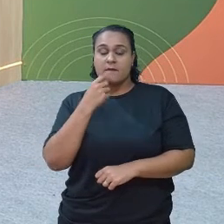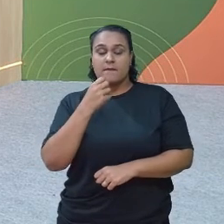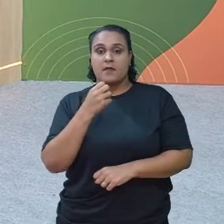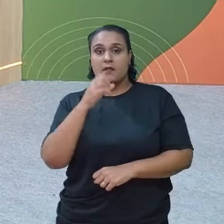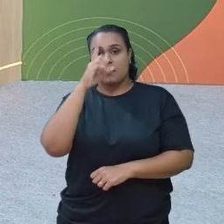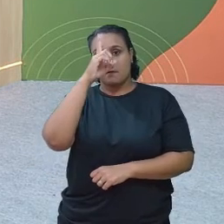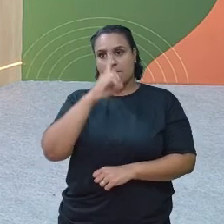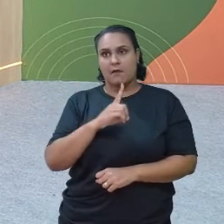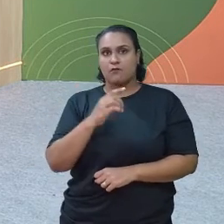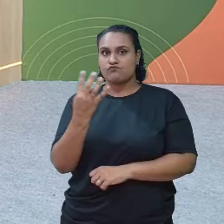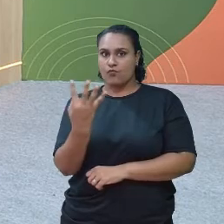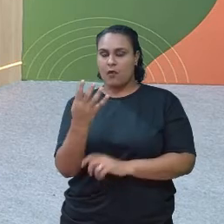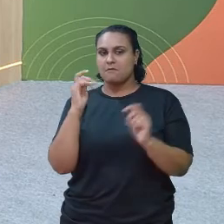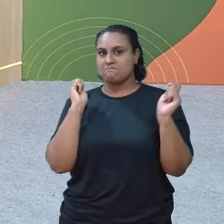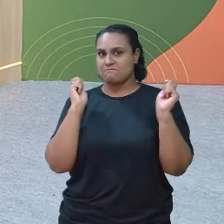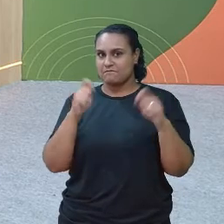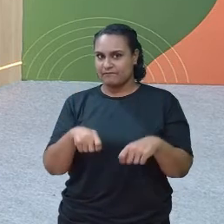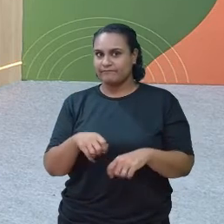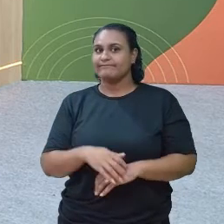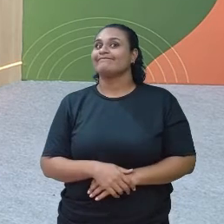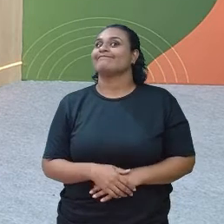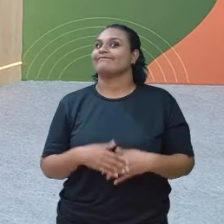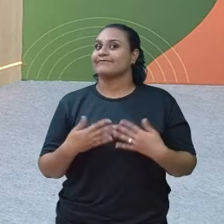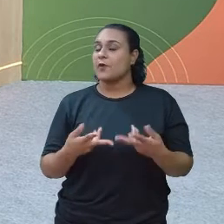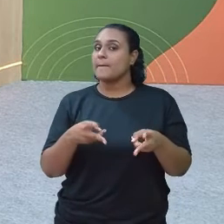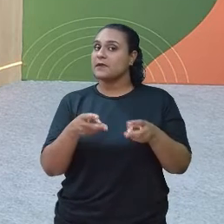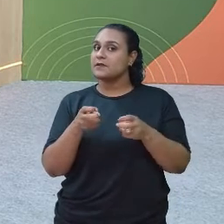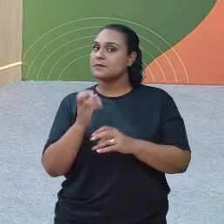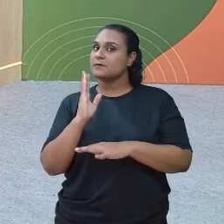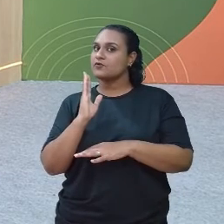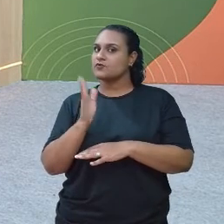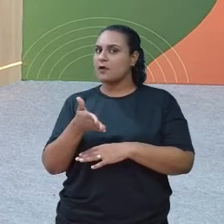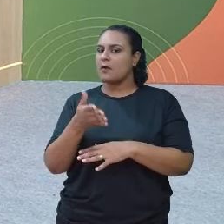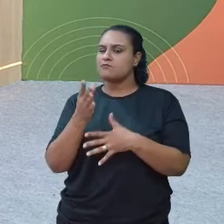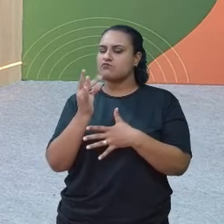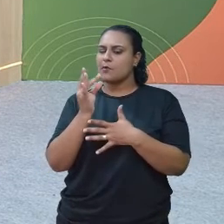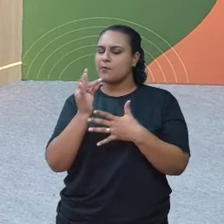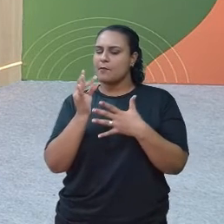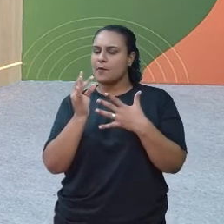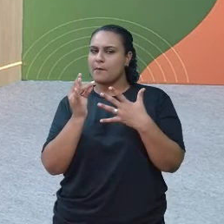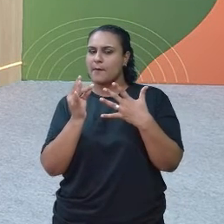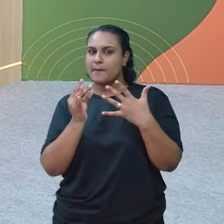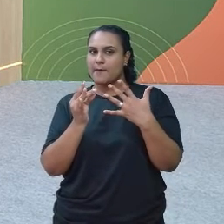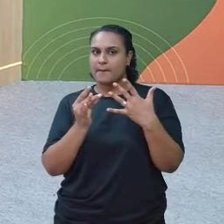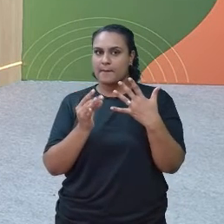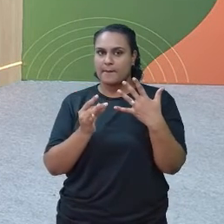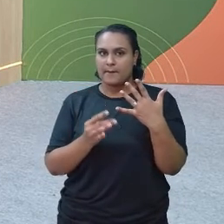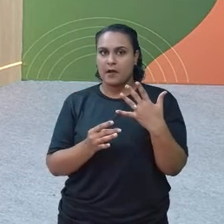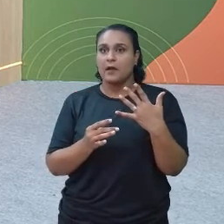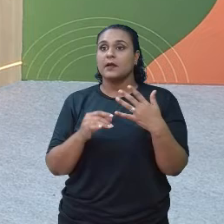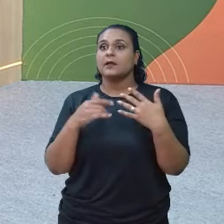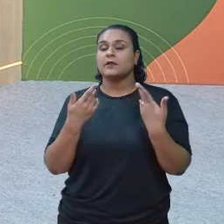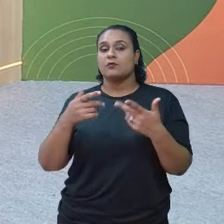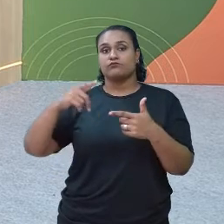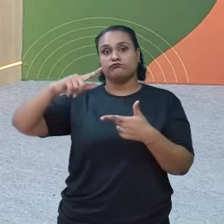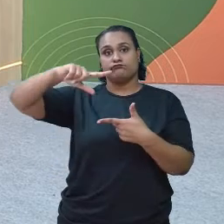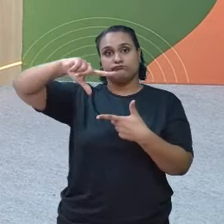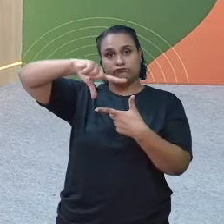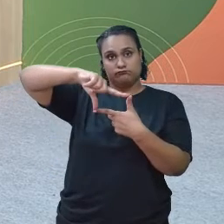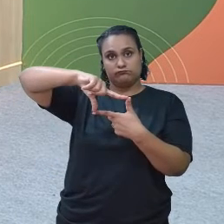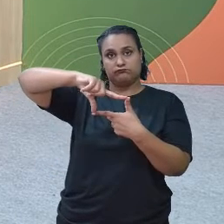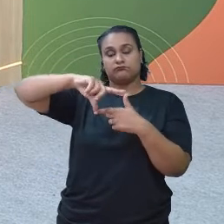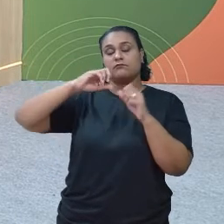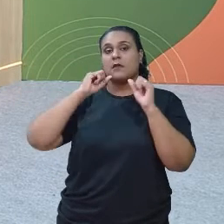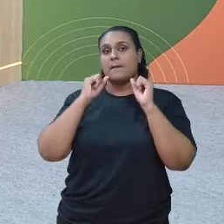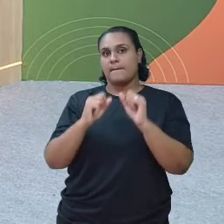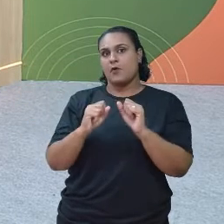as 4 possibilidades. Então, a gente já viu e a gente já descreveu que para essa região retangular, eu posso